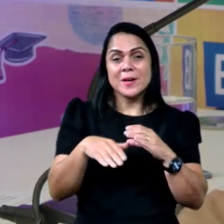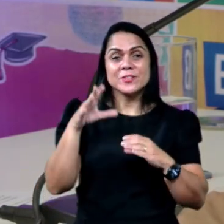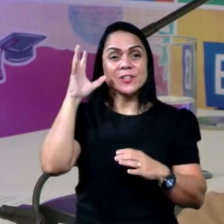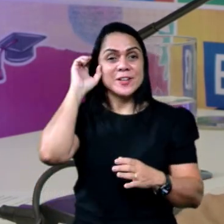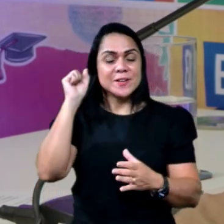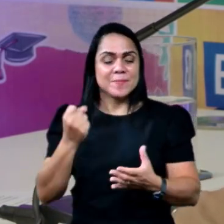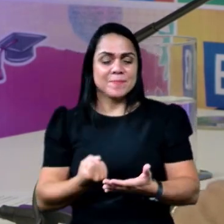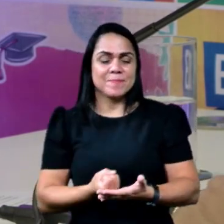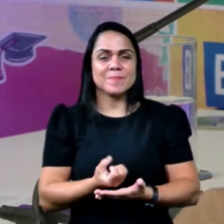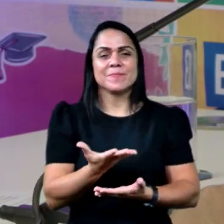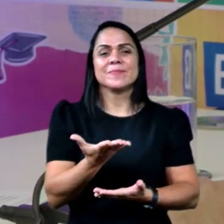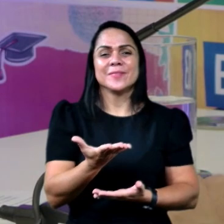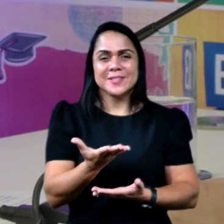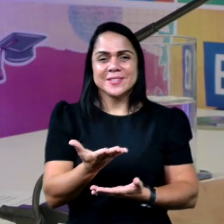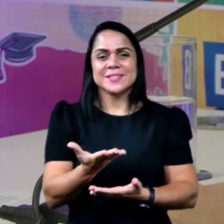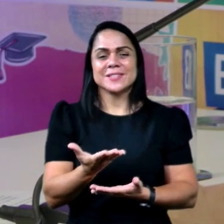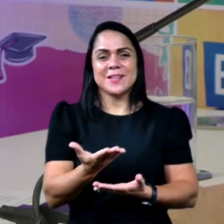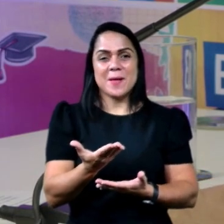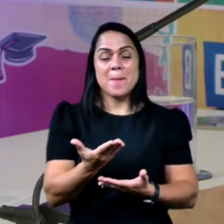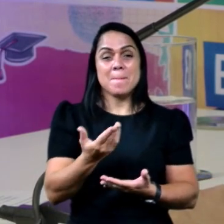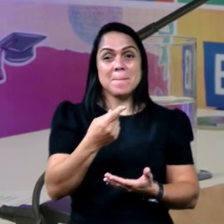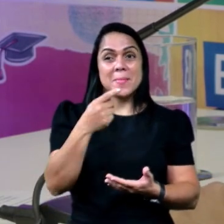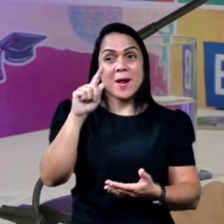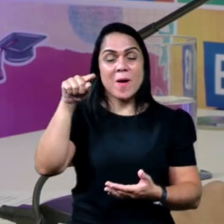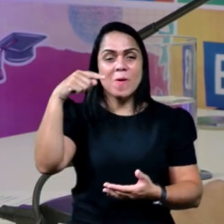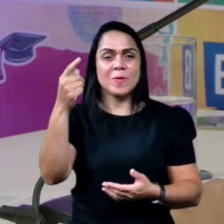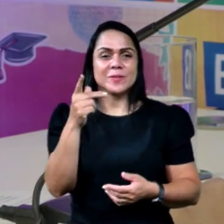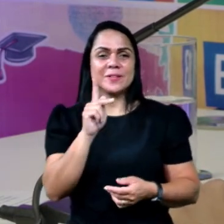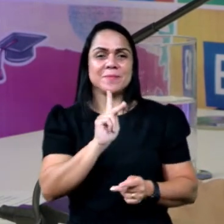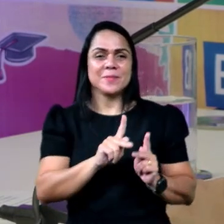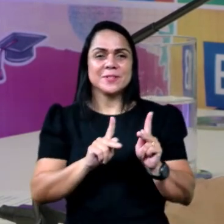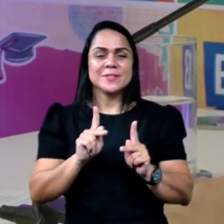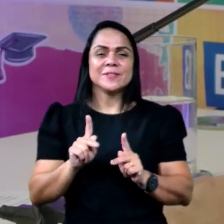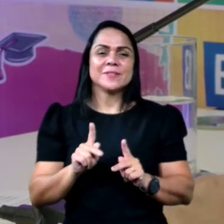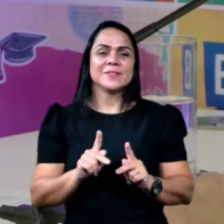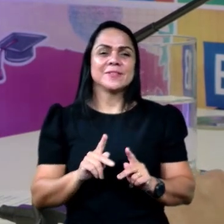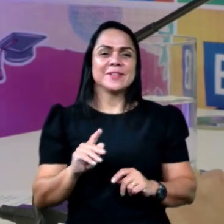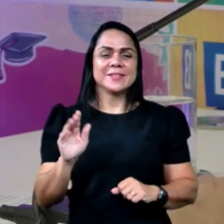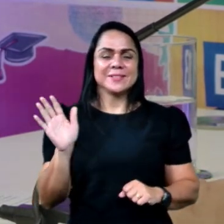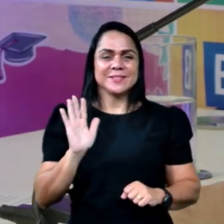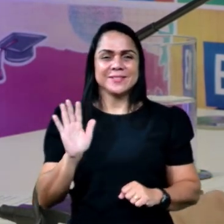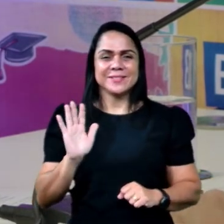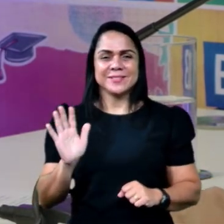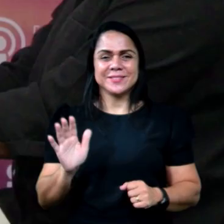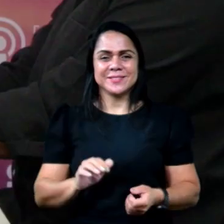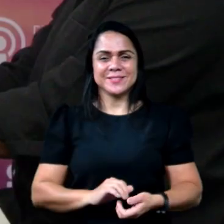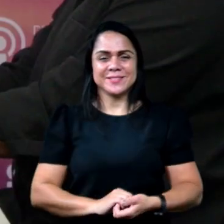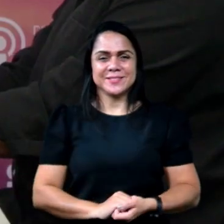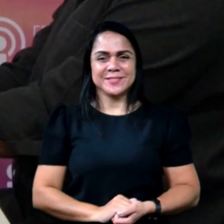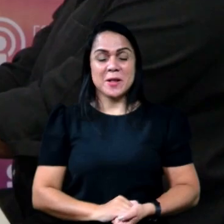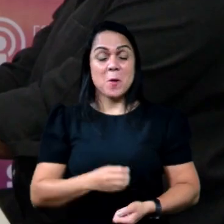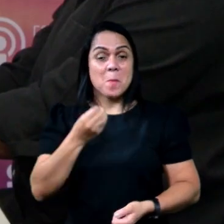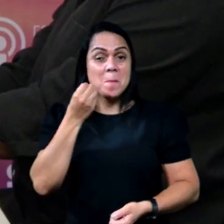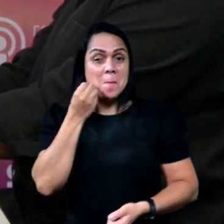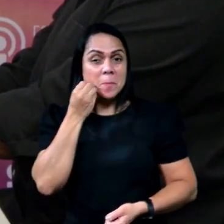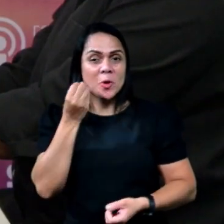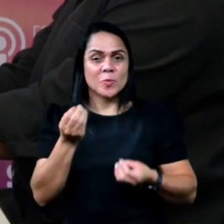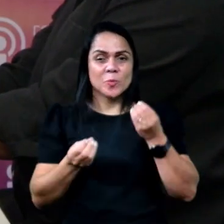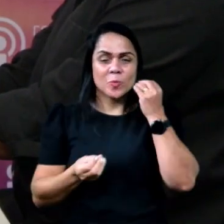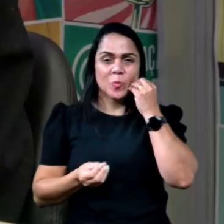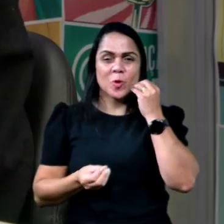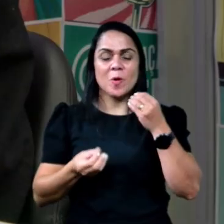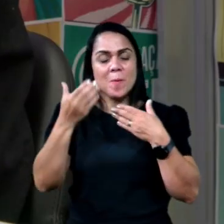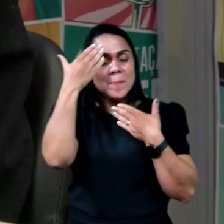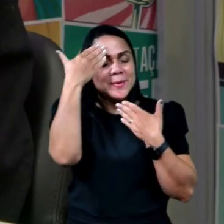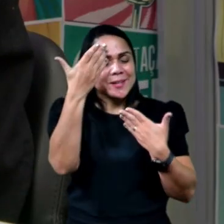essa mensagem para outras pessoas. E até mais, até o próximo programa. Um beijo, gente. Obrigada.